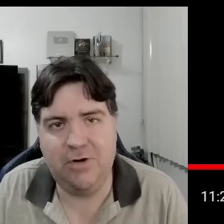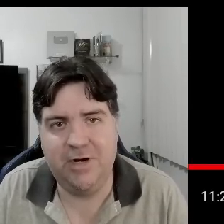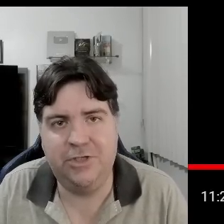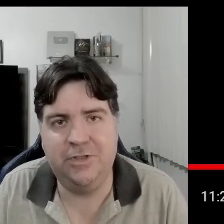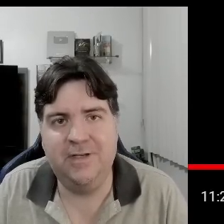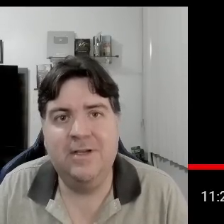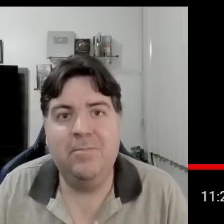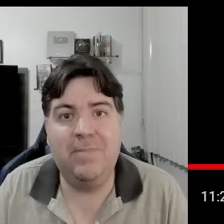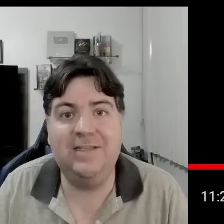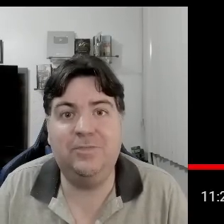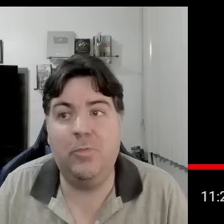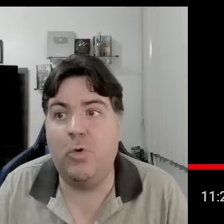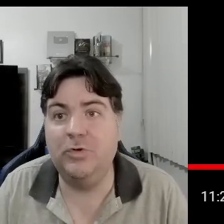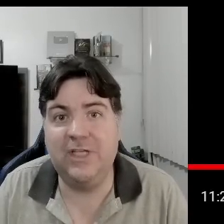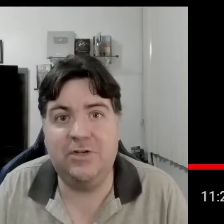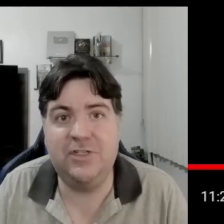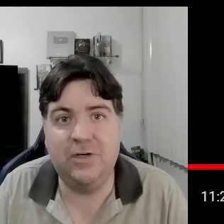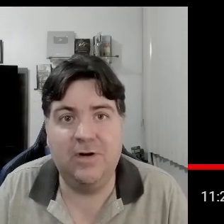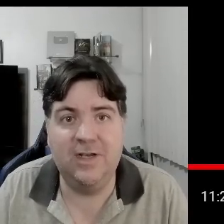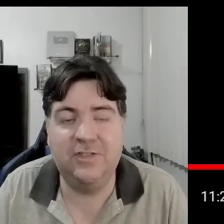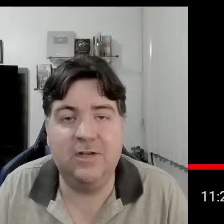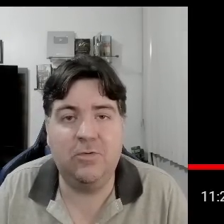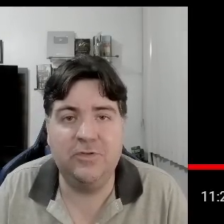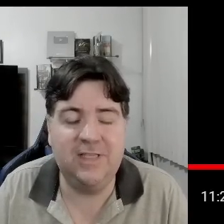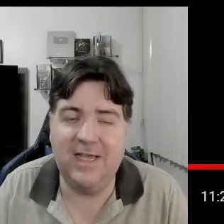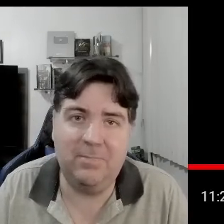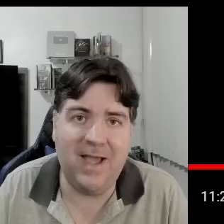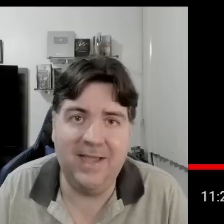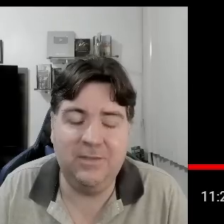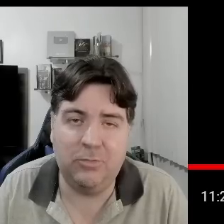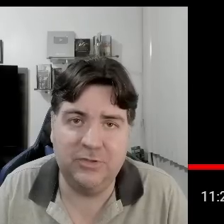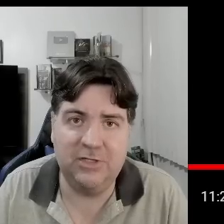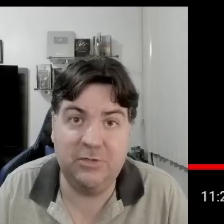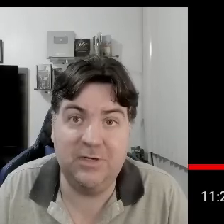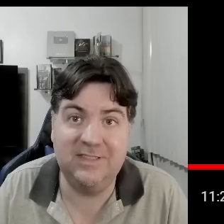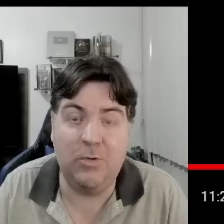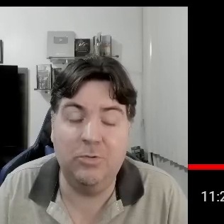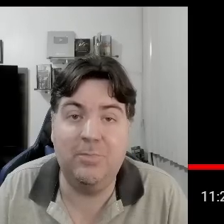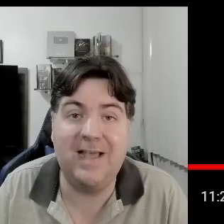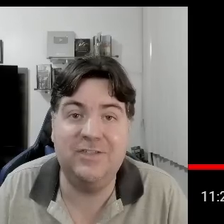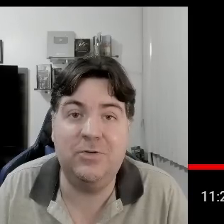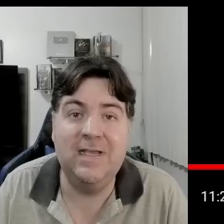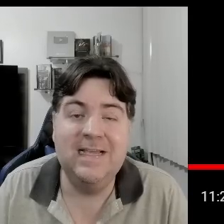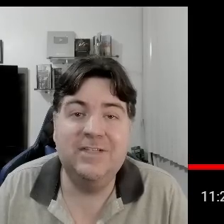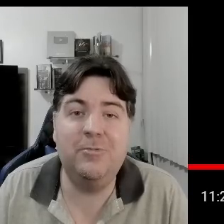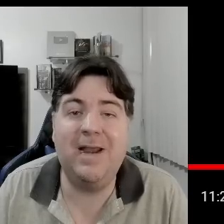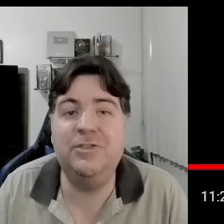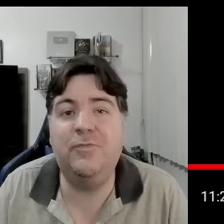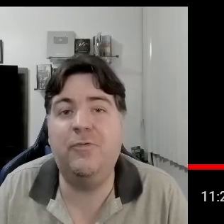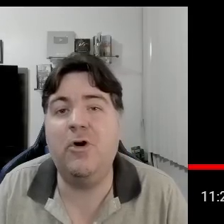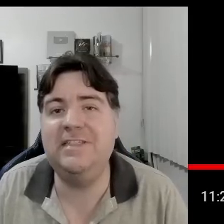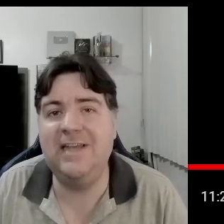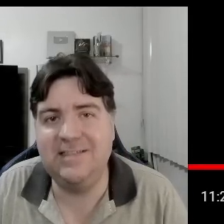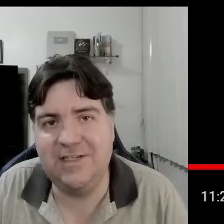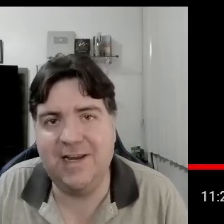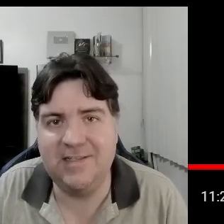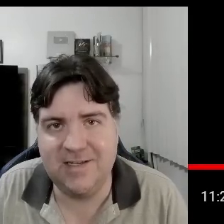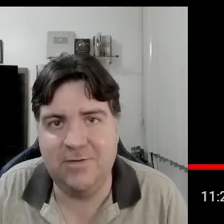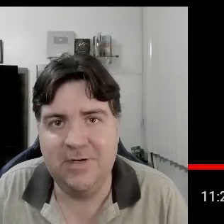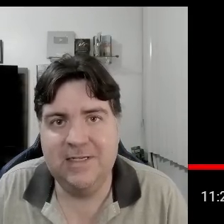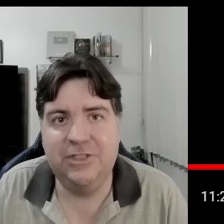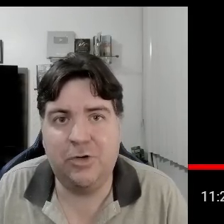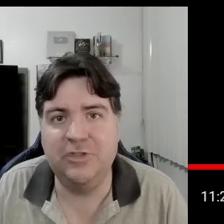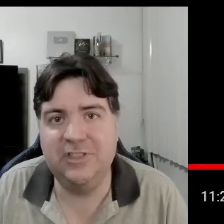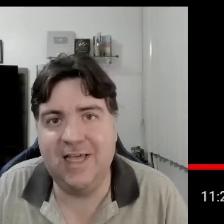ato terrorista, mas o Conselho de Segurança não considera ainda o Conselho de Segurança da ONU. Brasil, se o Brasil fosse nessa